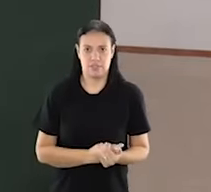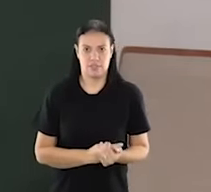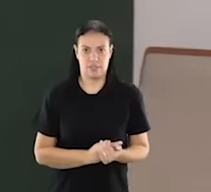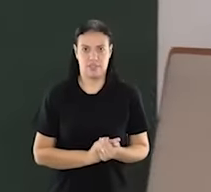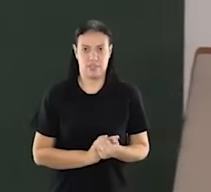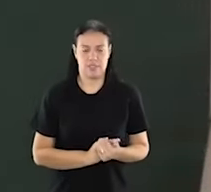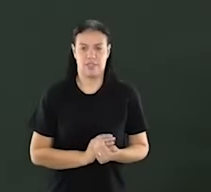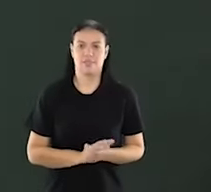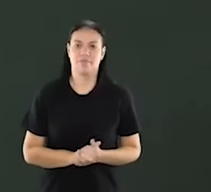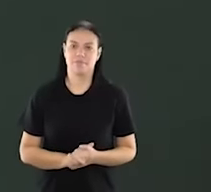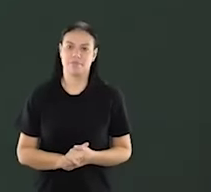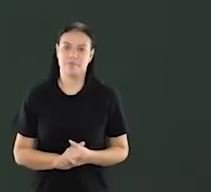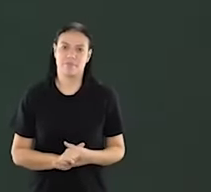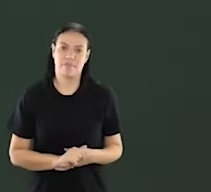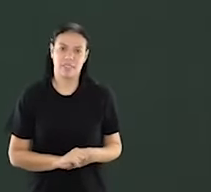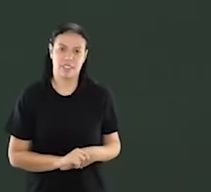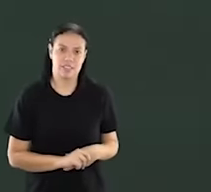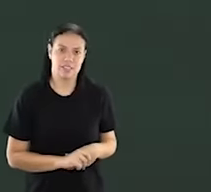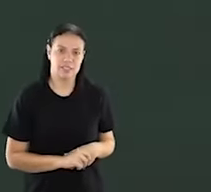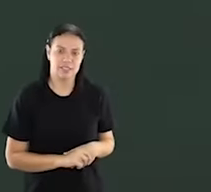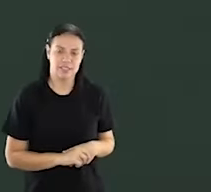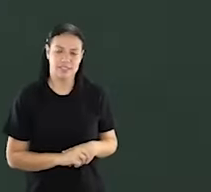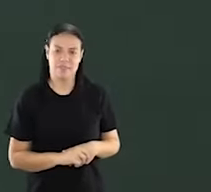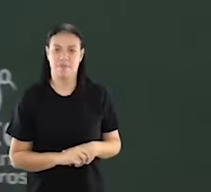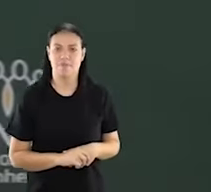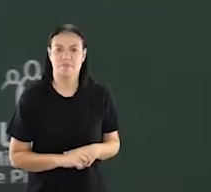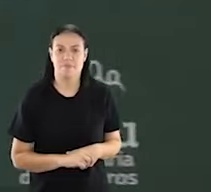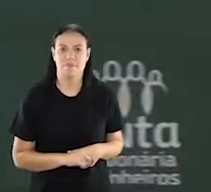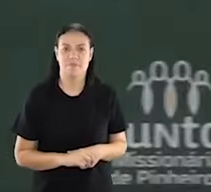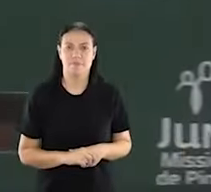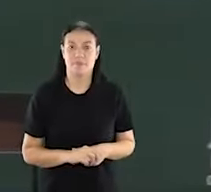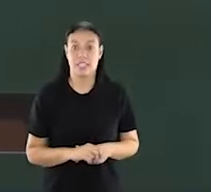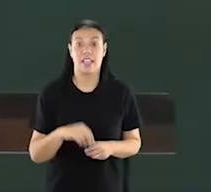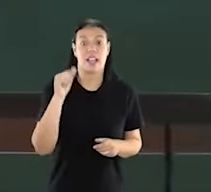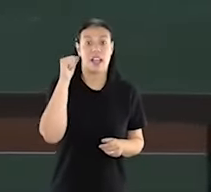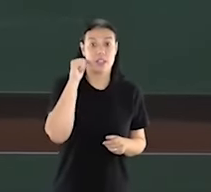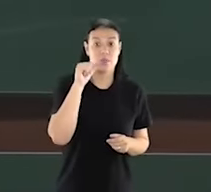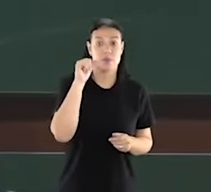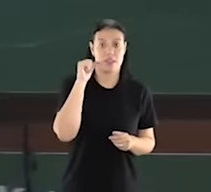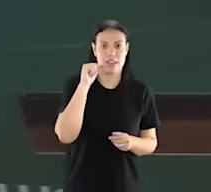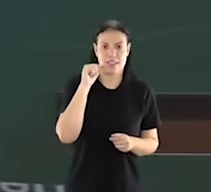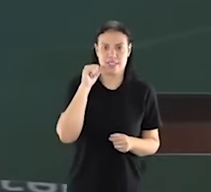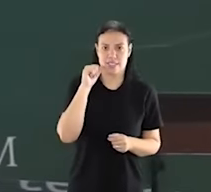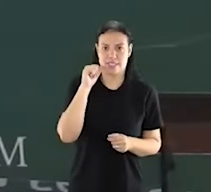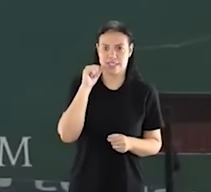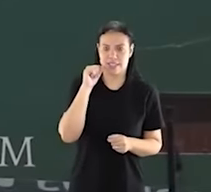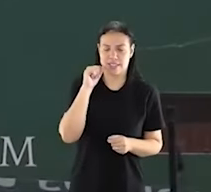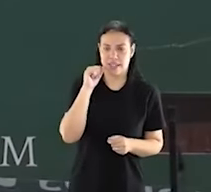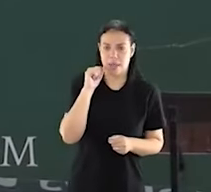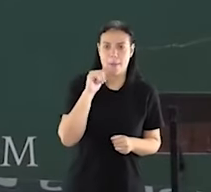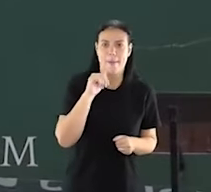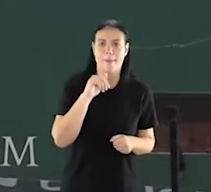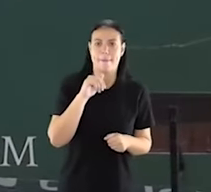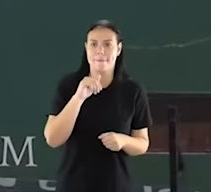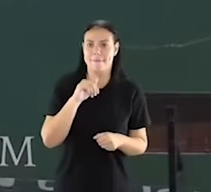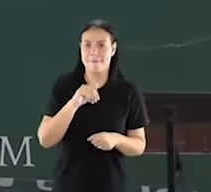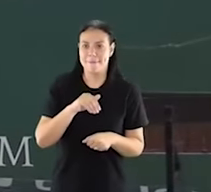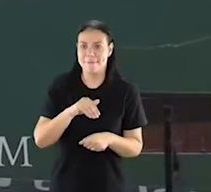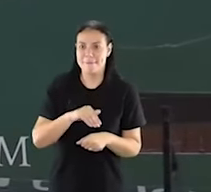pagando a conta. Aliás, nota de rodapé, as mulheres parecem ser mais generosas do que os homens.